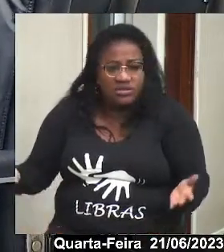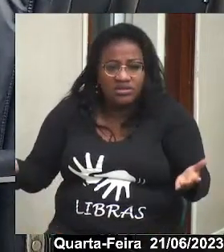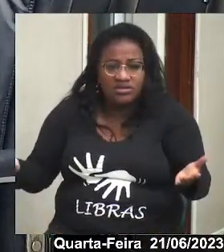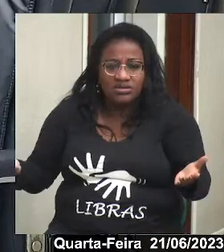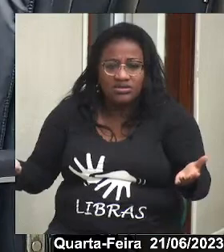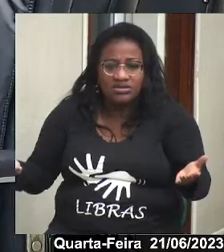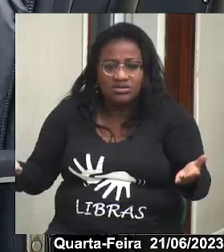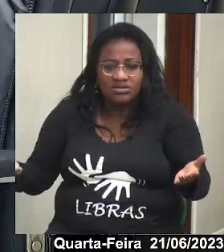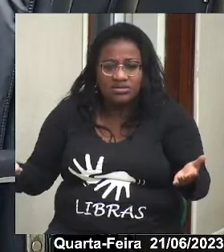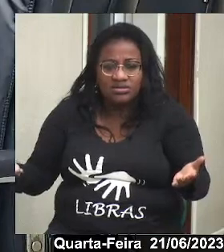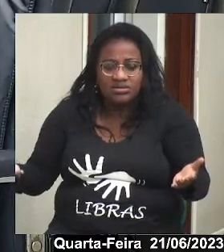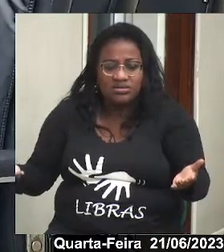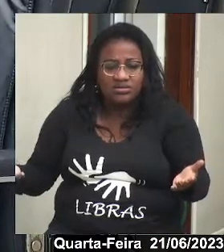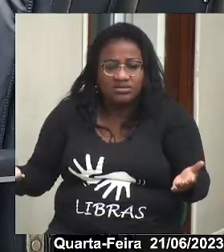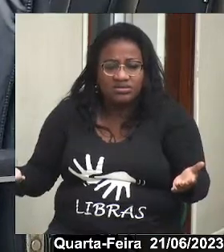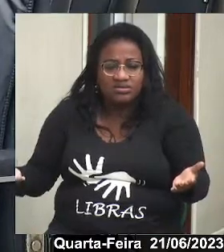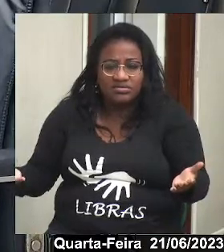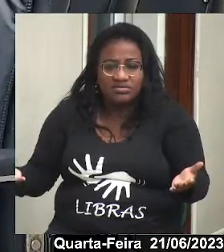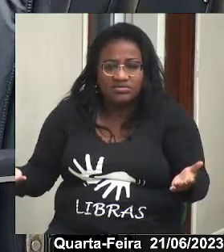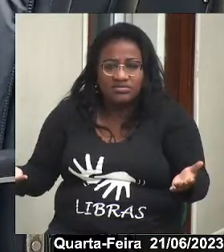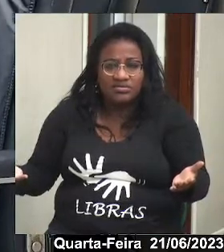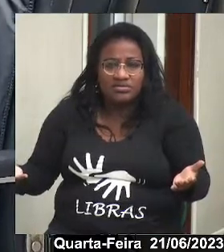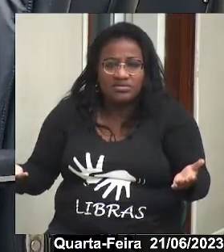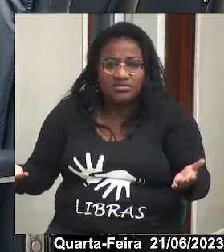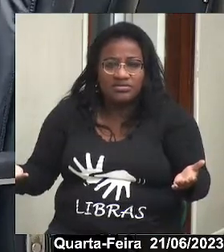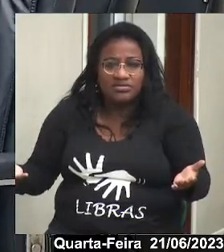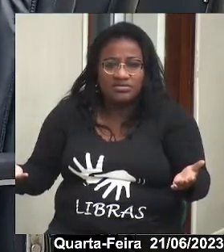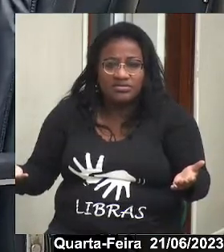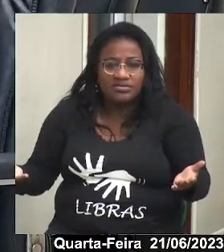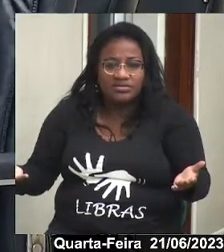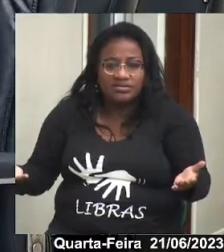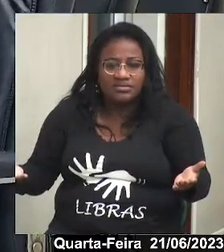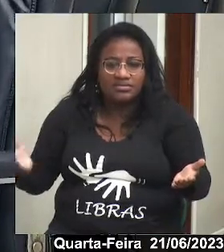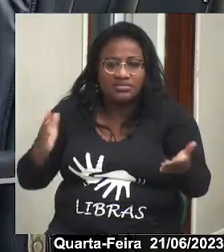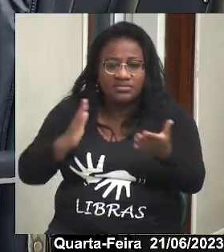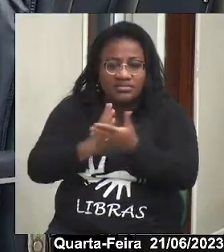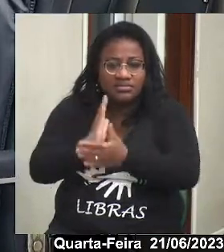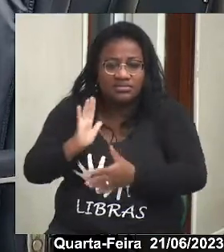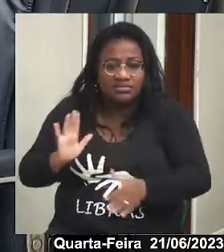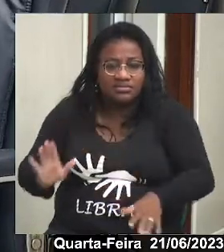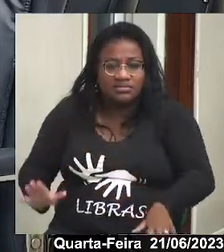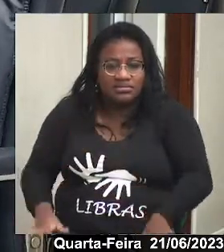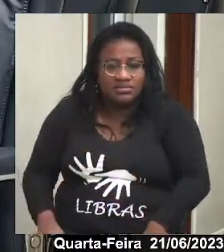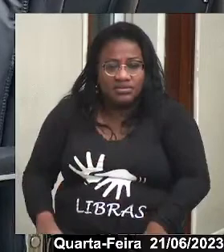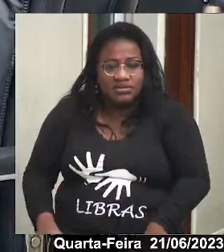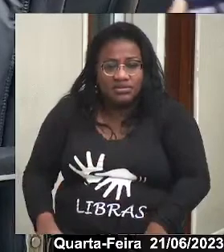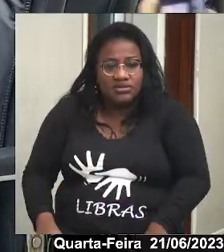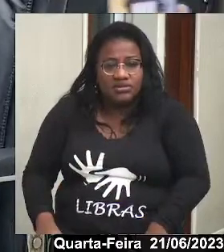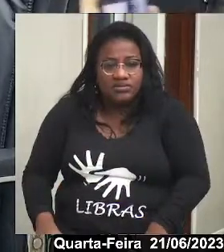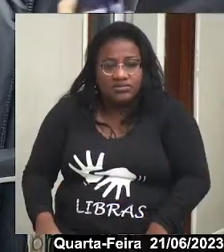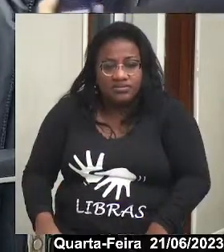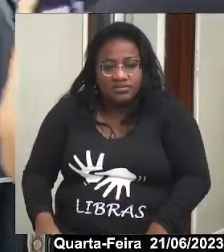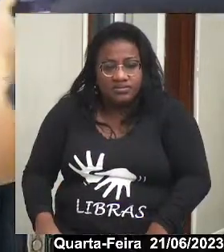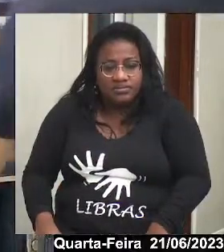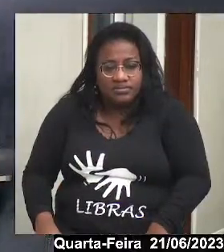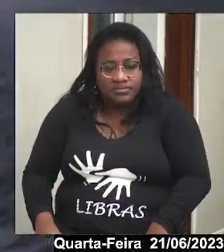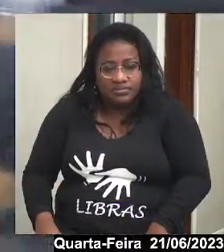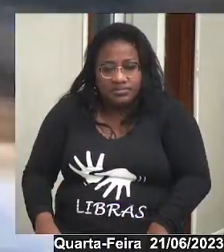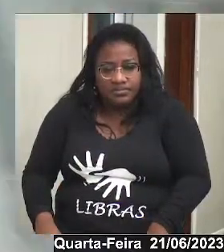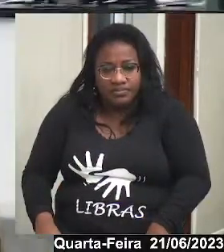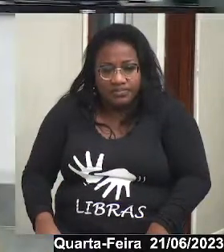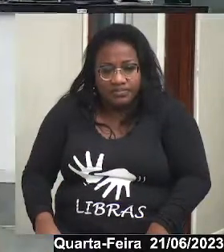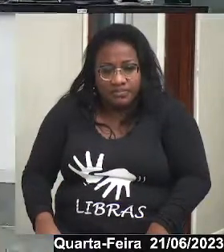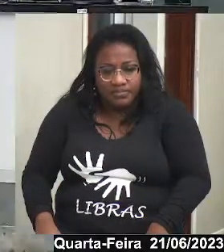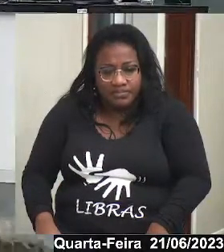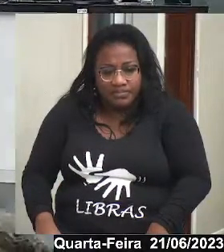ouvir. A moção do vereador Lúcio Costa está aprovada. Solicito ao